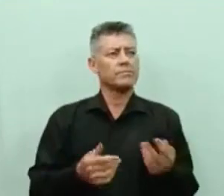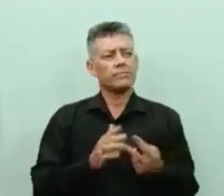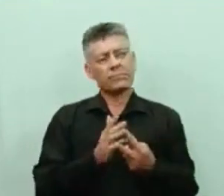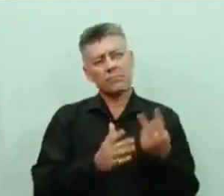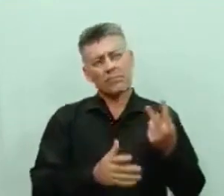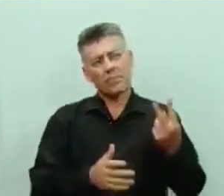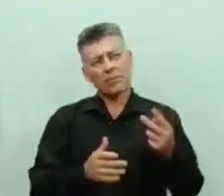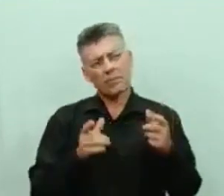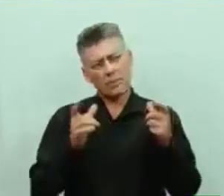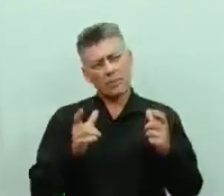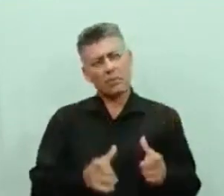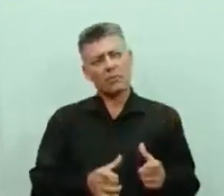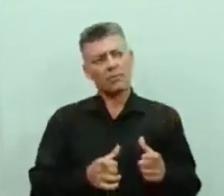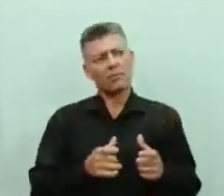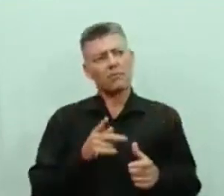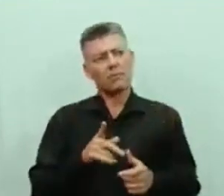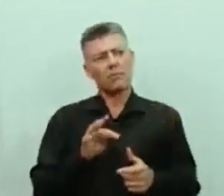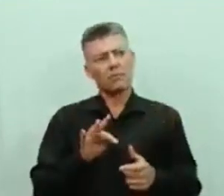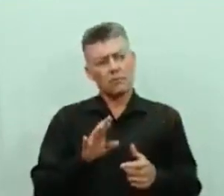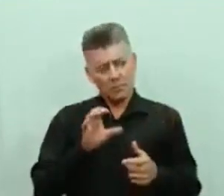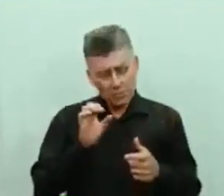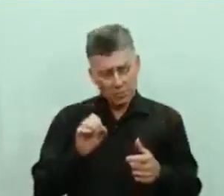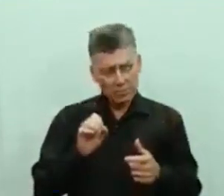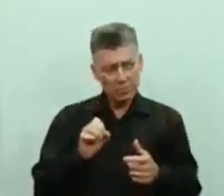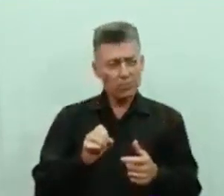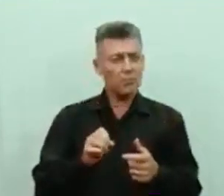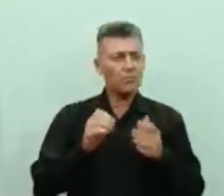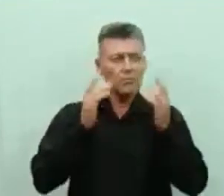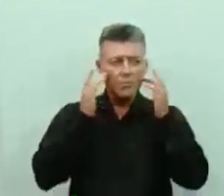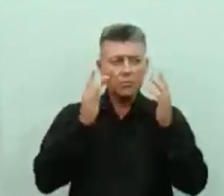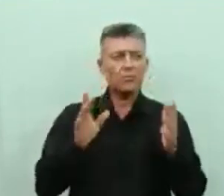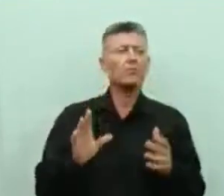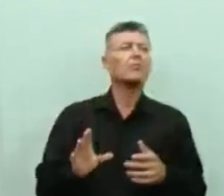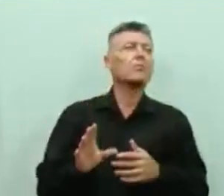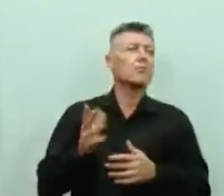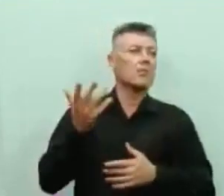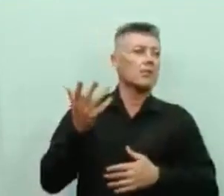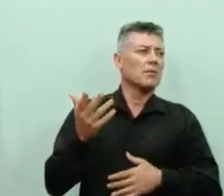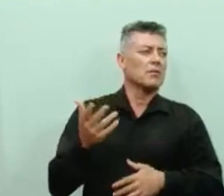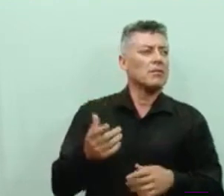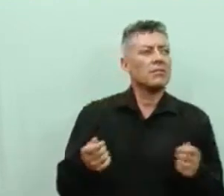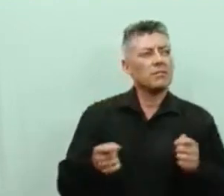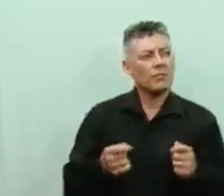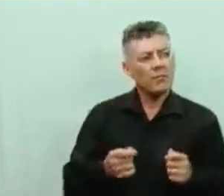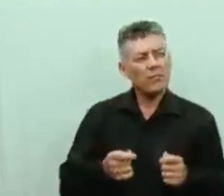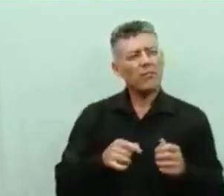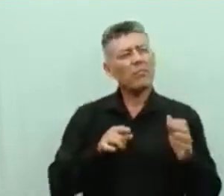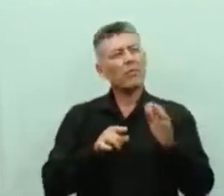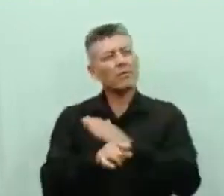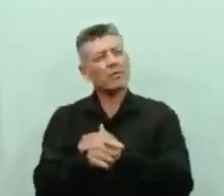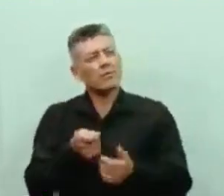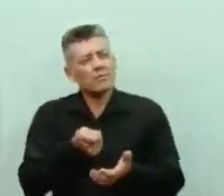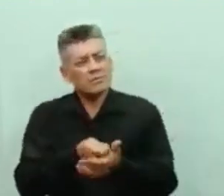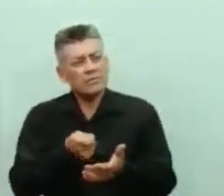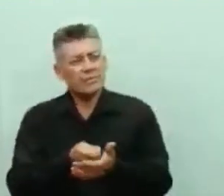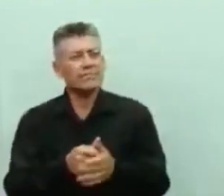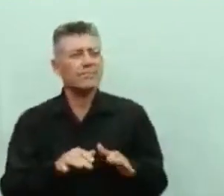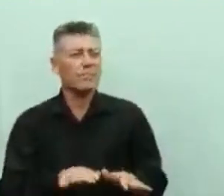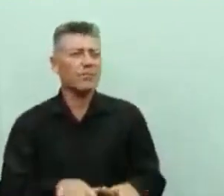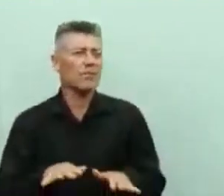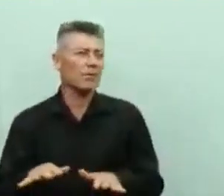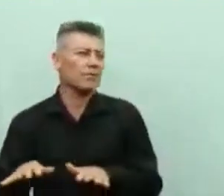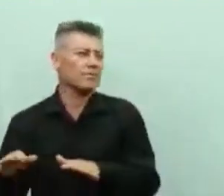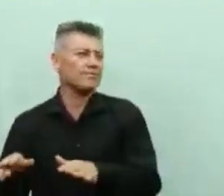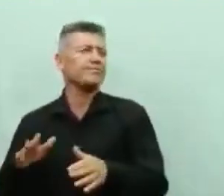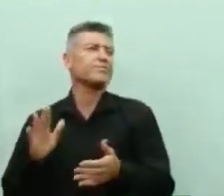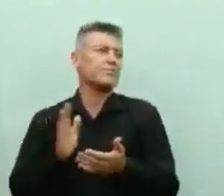calçamento das ruas do bairro Planalto. Enquanto isso não acontece, mas existe aquela necessidade, pelo menos, de amenizar. E algumas